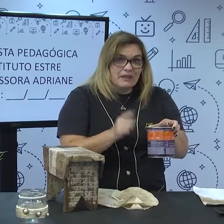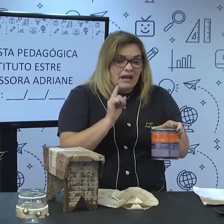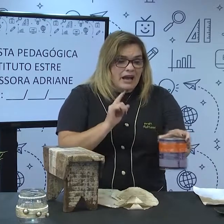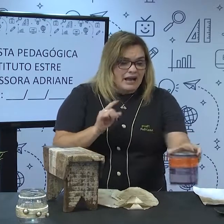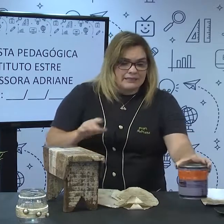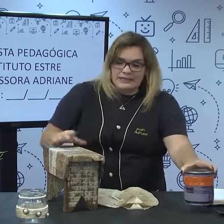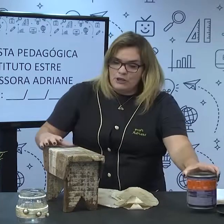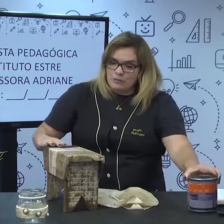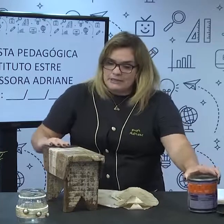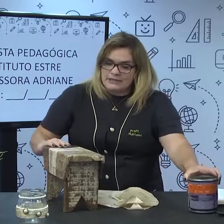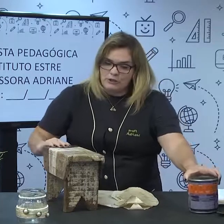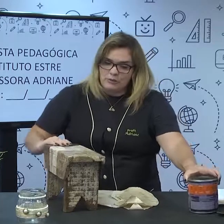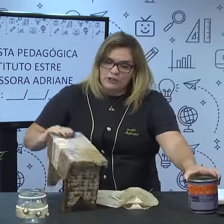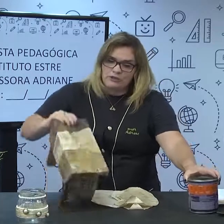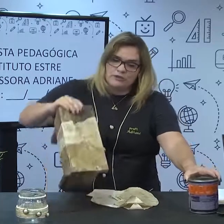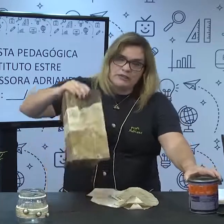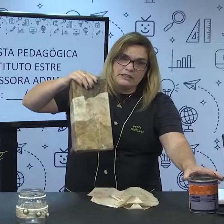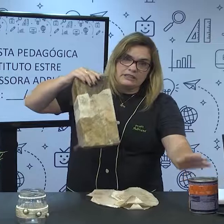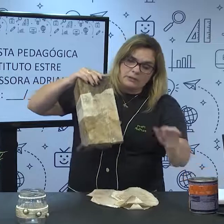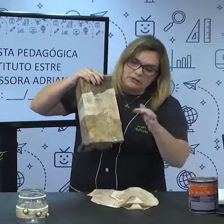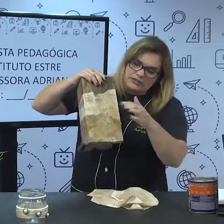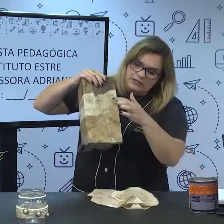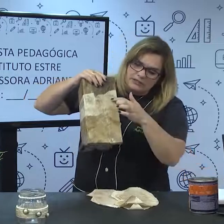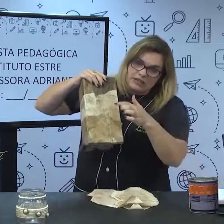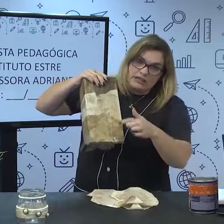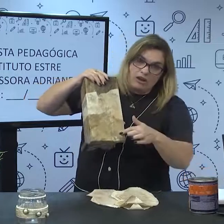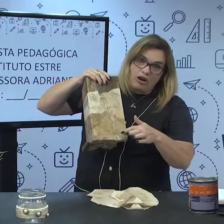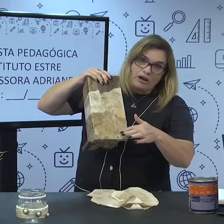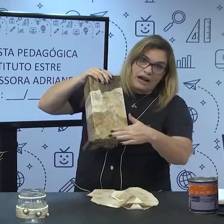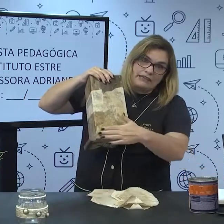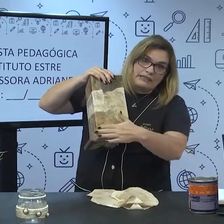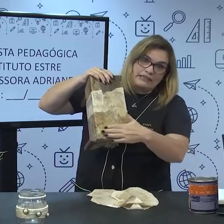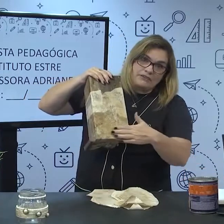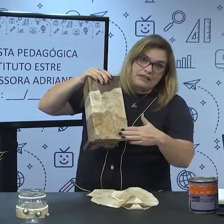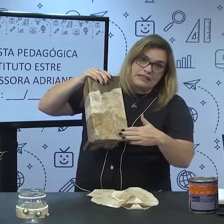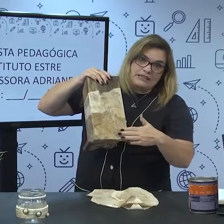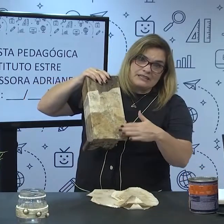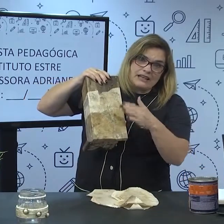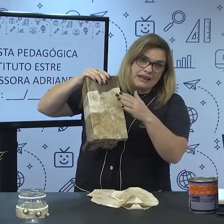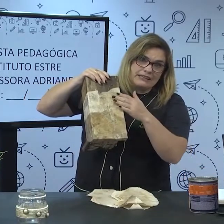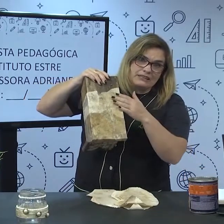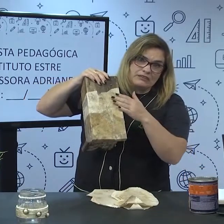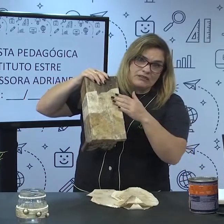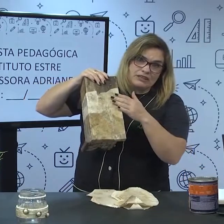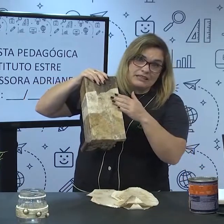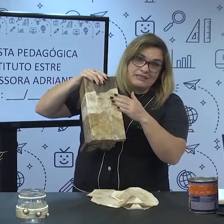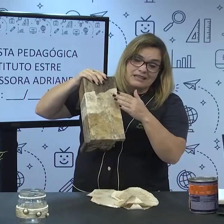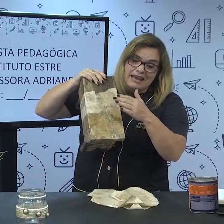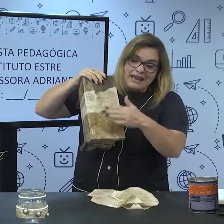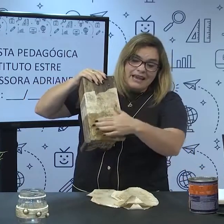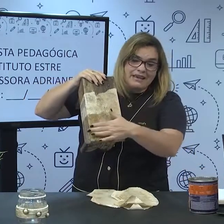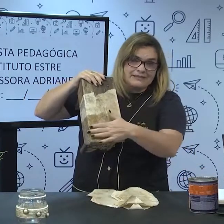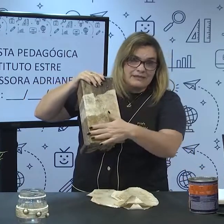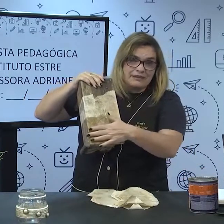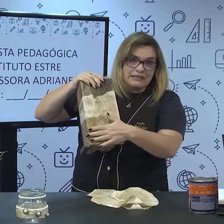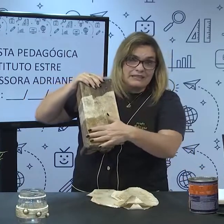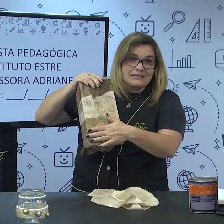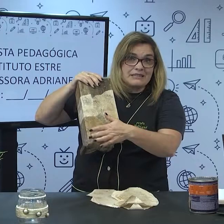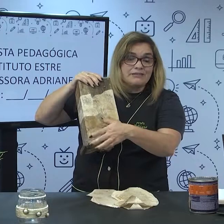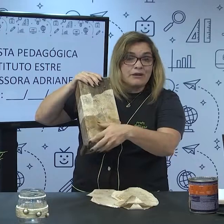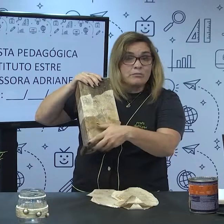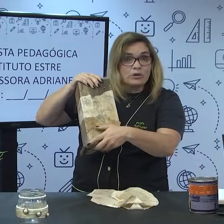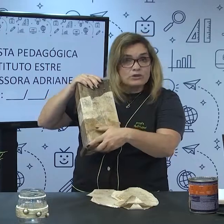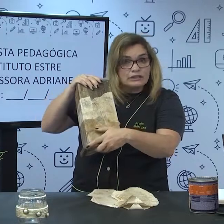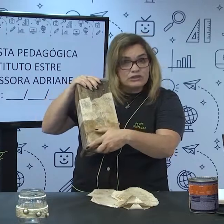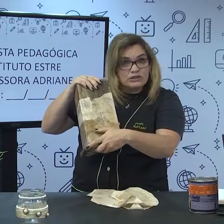verniz. Aqui eu passei um pouquinho de verniz para vocês verem, ó. Aqui tem verniz, aqui não tem verniz. Esse